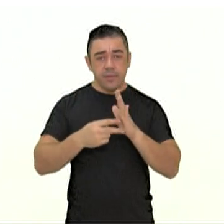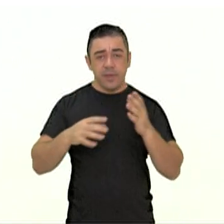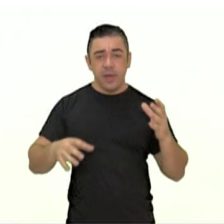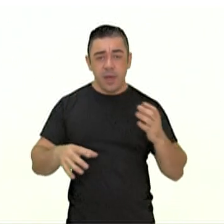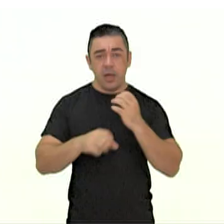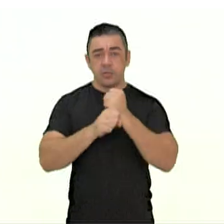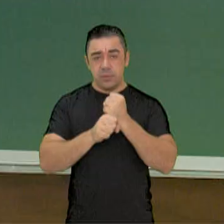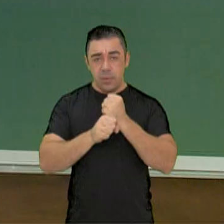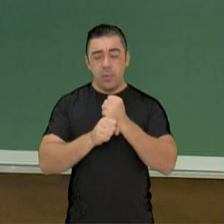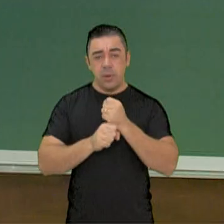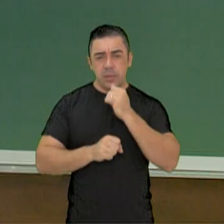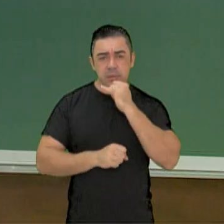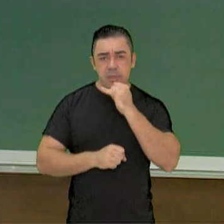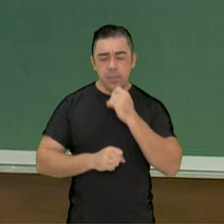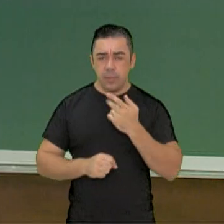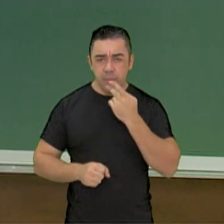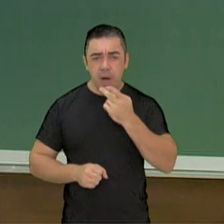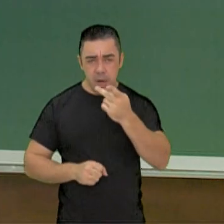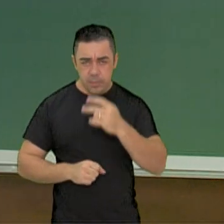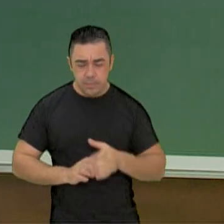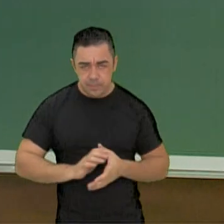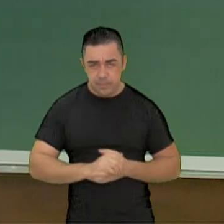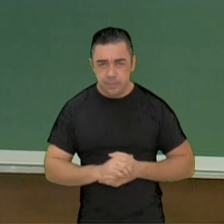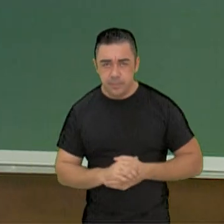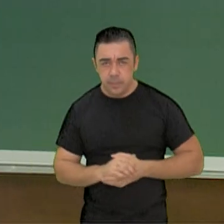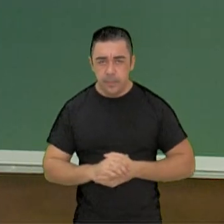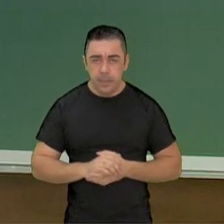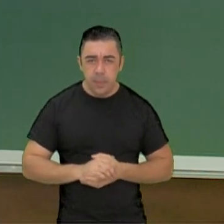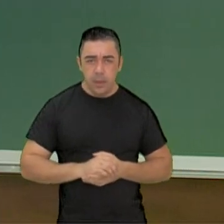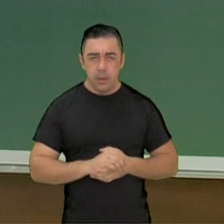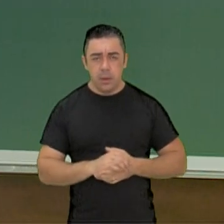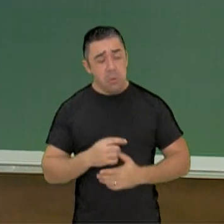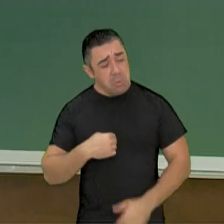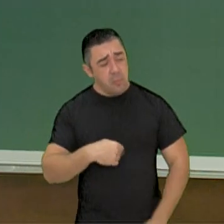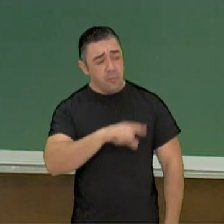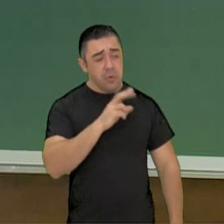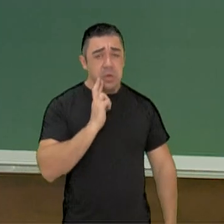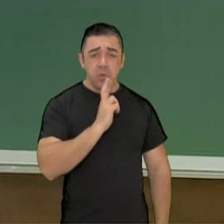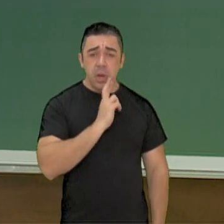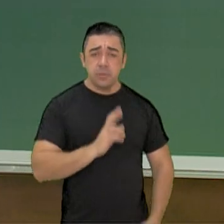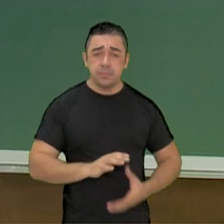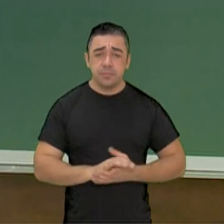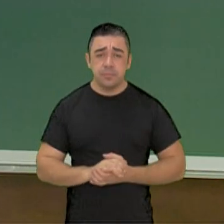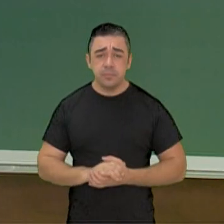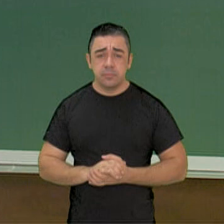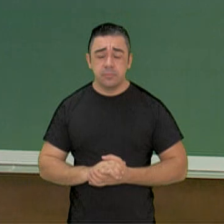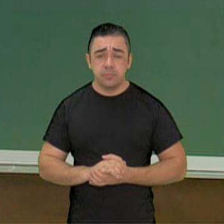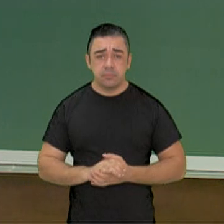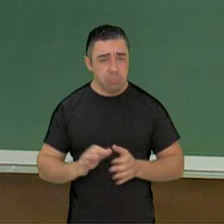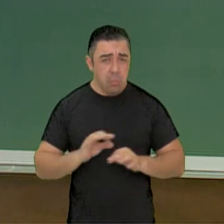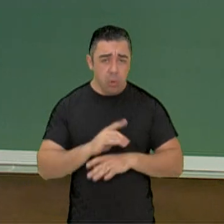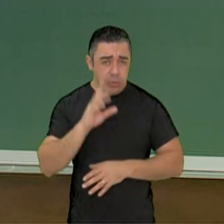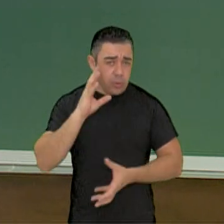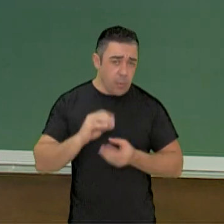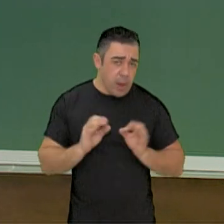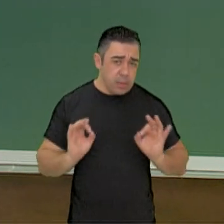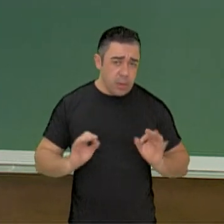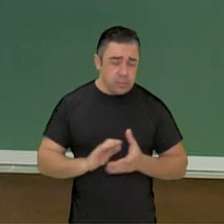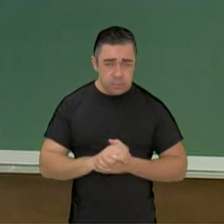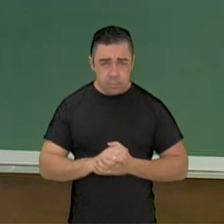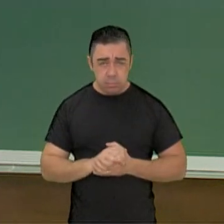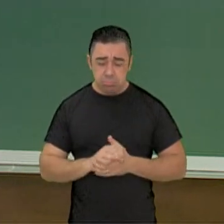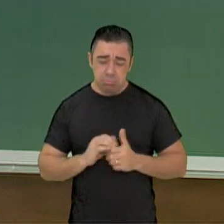Se eu chegar para você e dizer, fui ao restaurante, vocês vão conseguir me entender, não